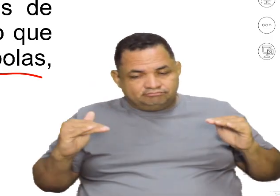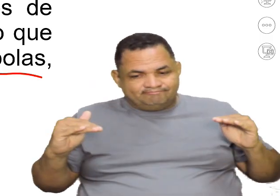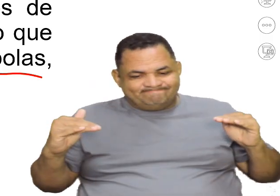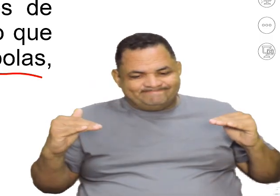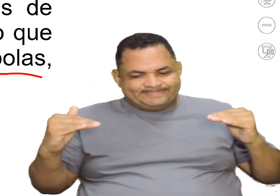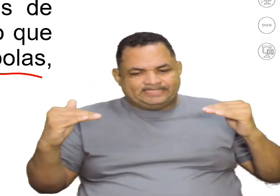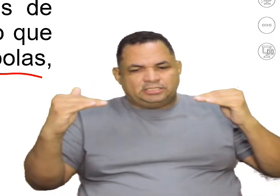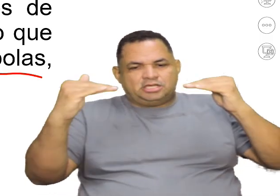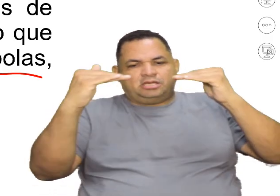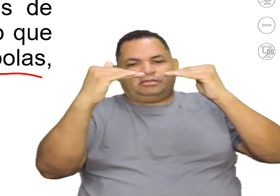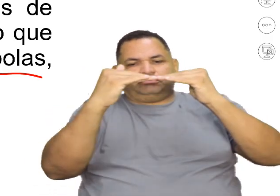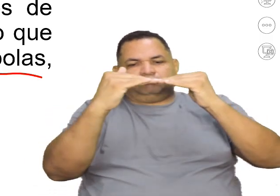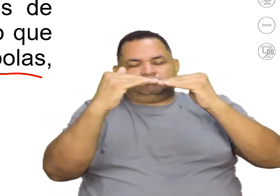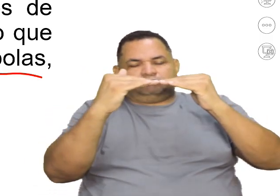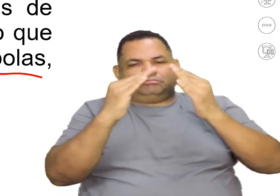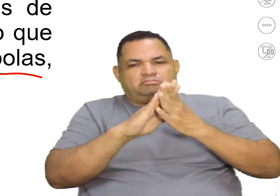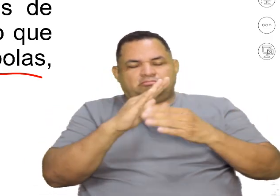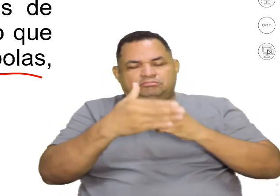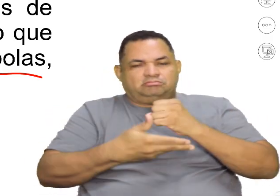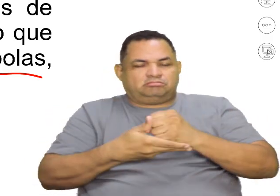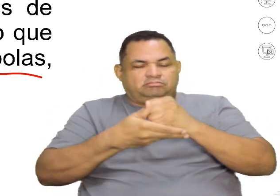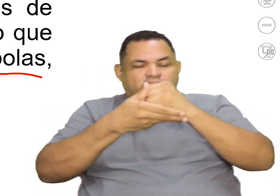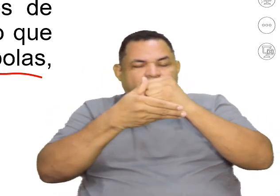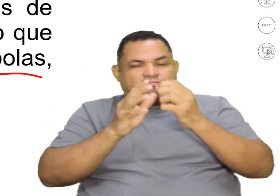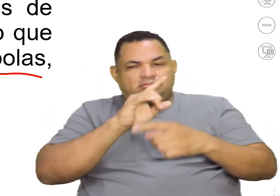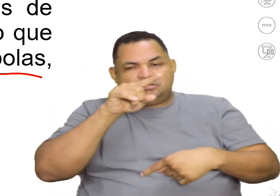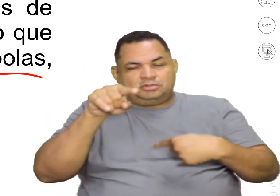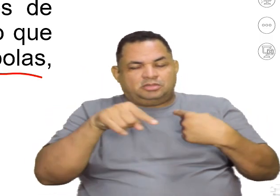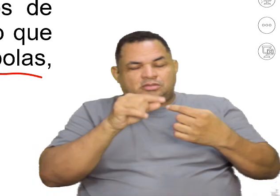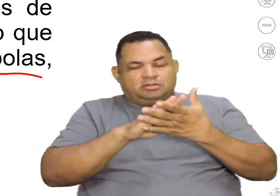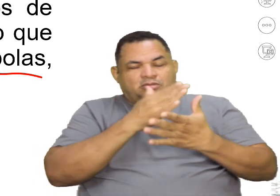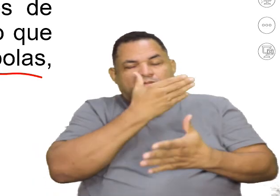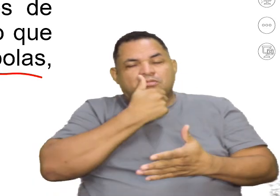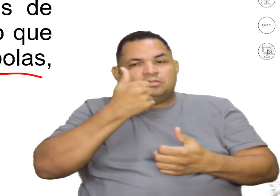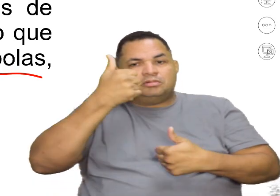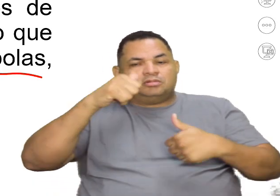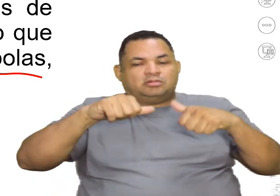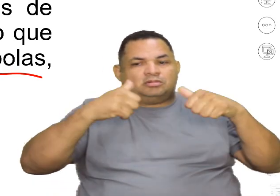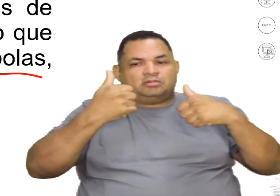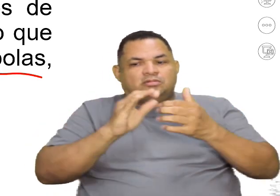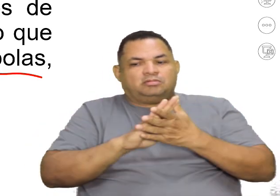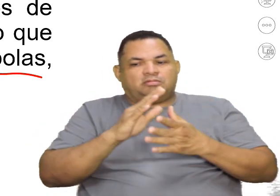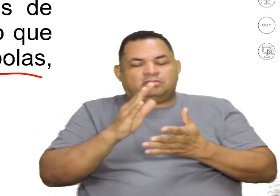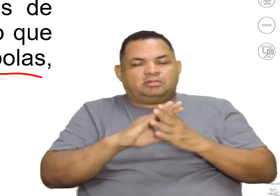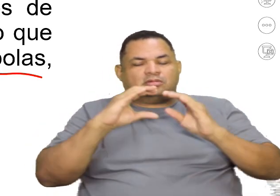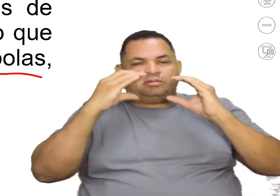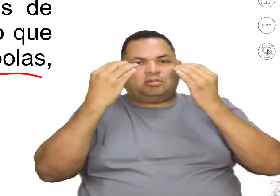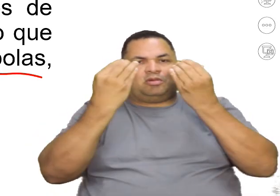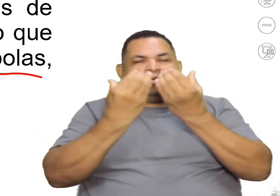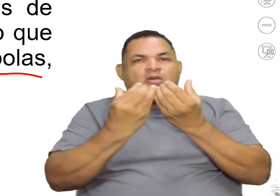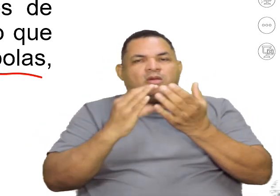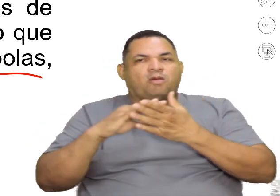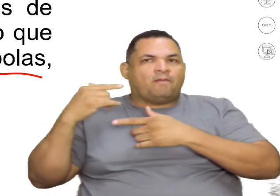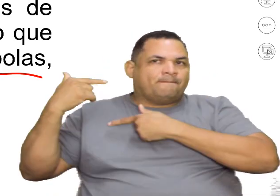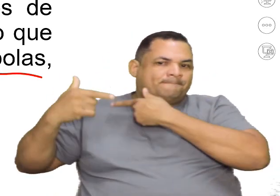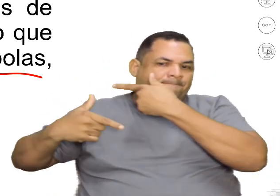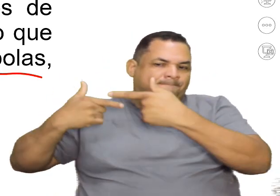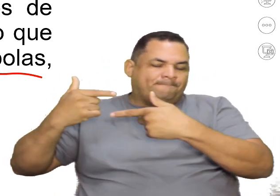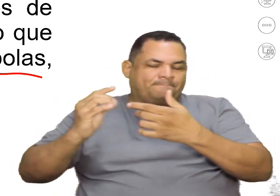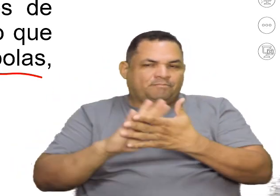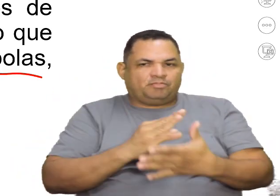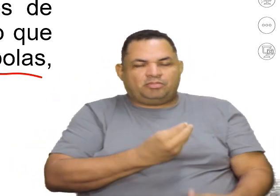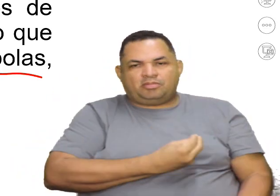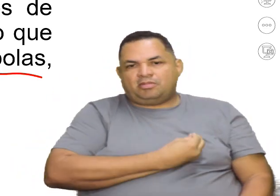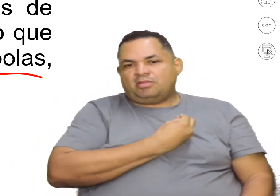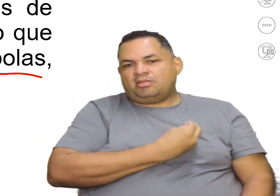né, sustentável, voltado principalmente para a melhoria da qualidade de vida da comunidade, da geração presente,